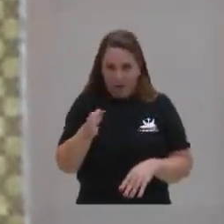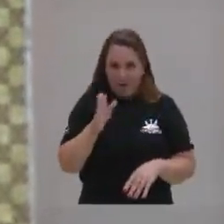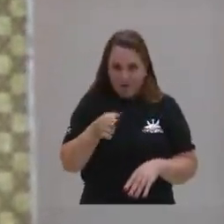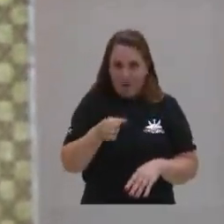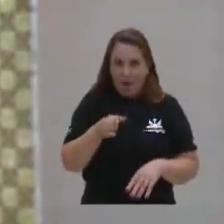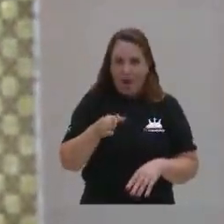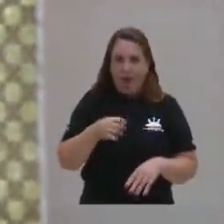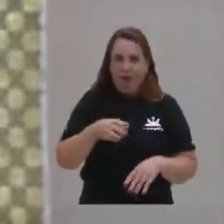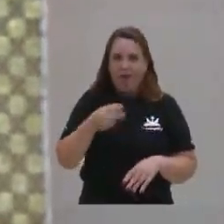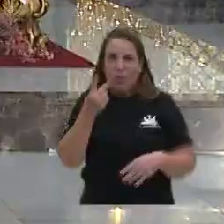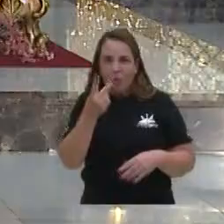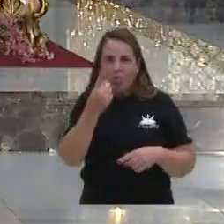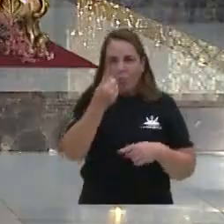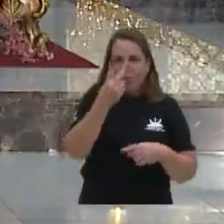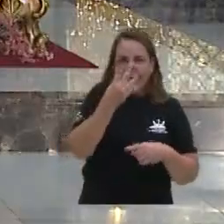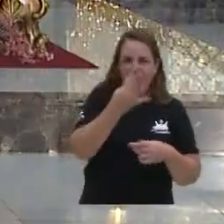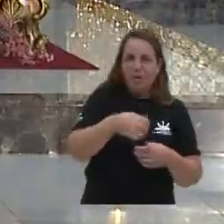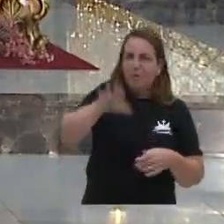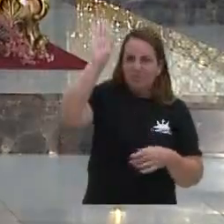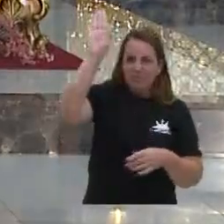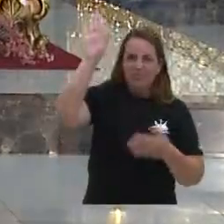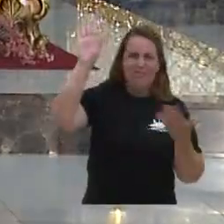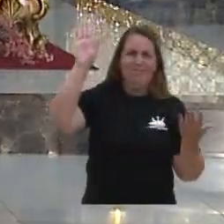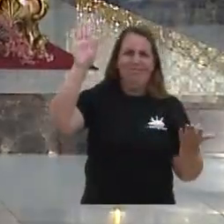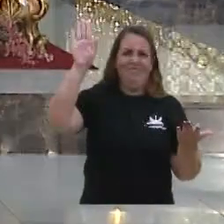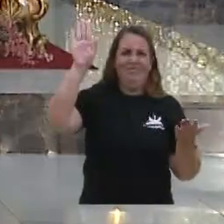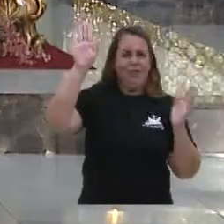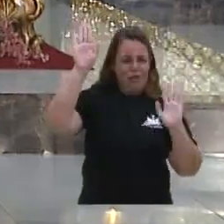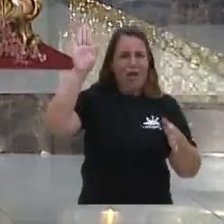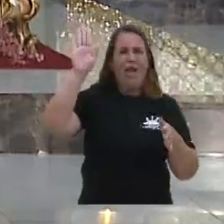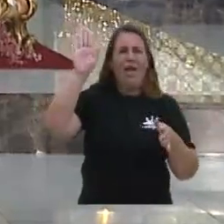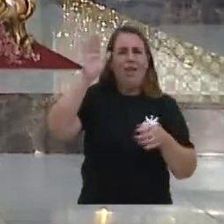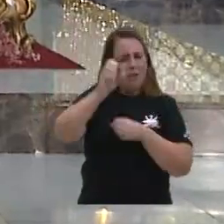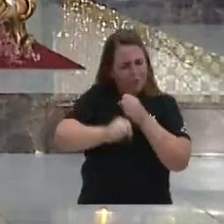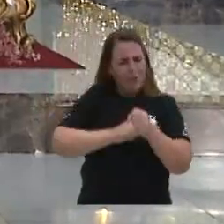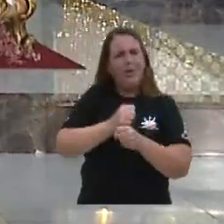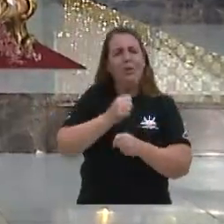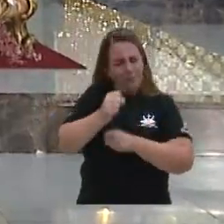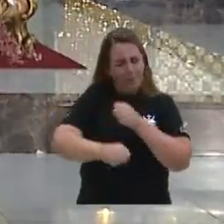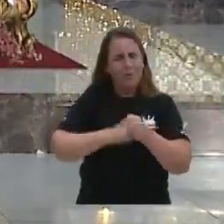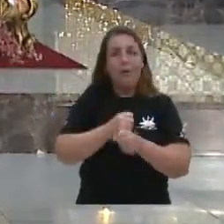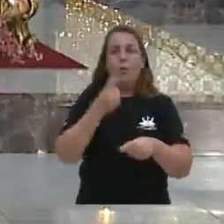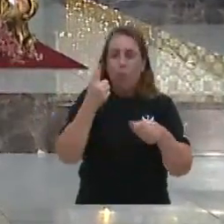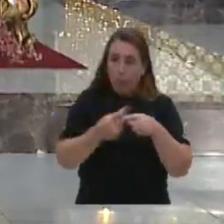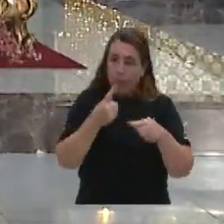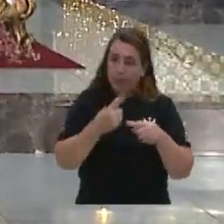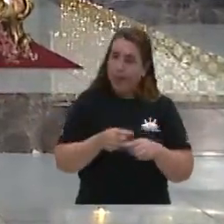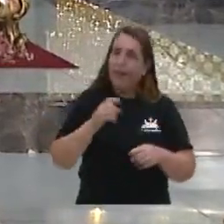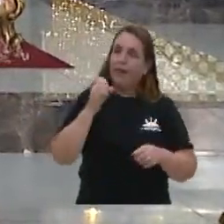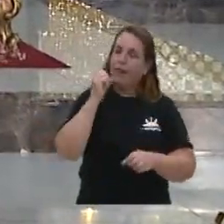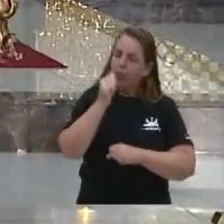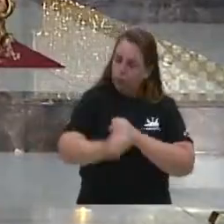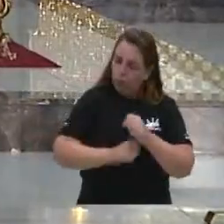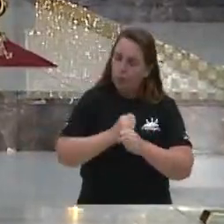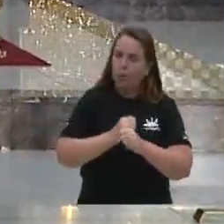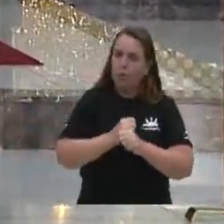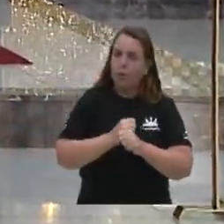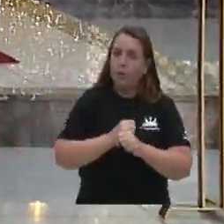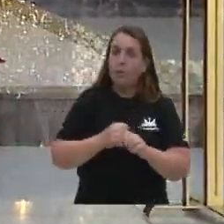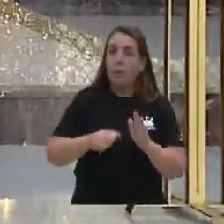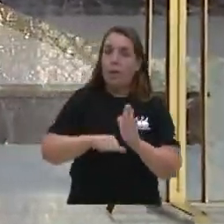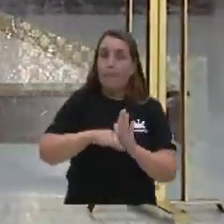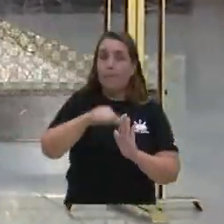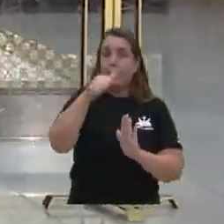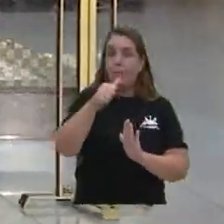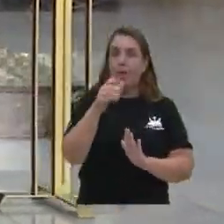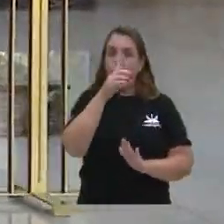uma vez? Duas, três, quatro, cinco? Todo ano. Porque todo ano, os primeiros